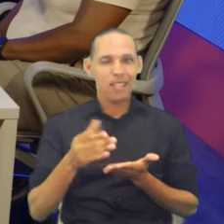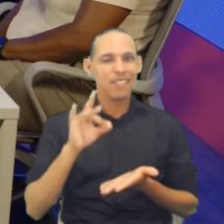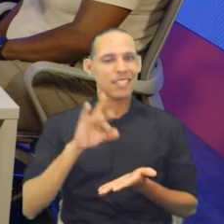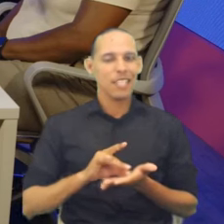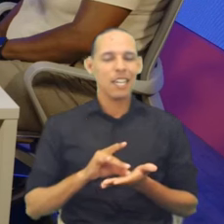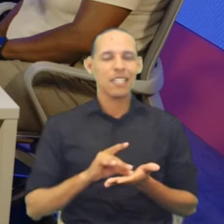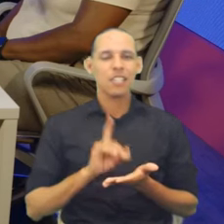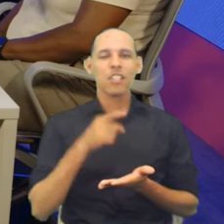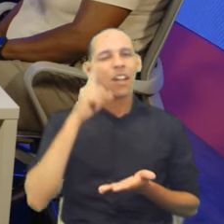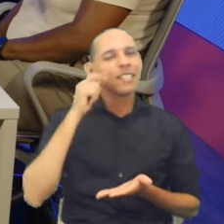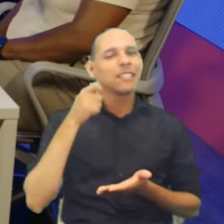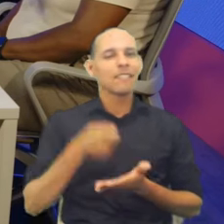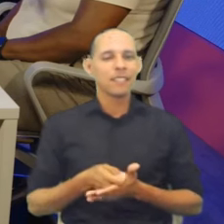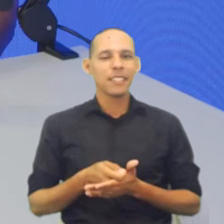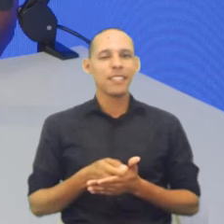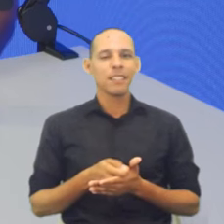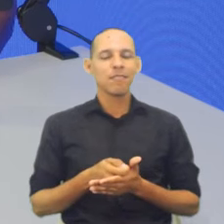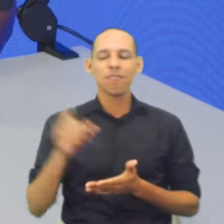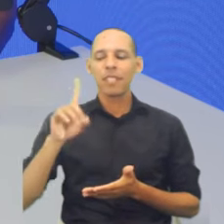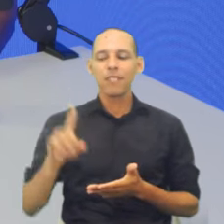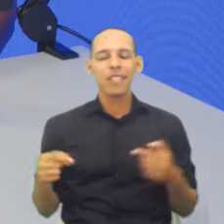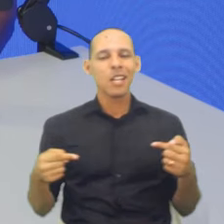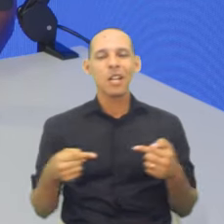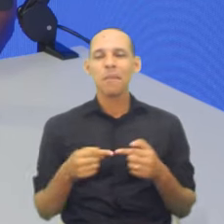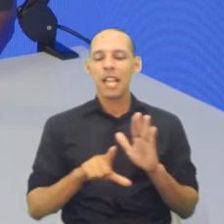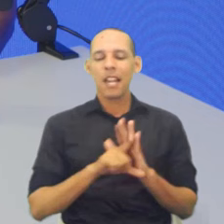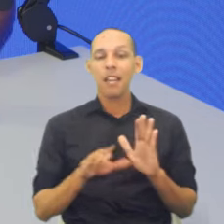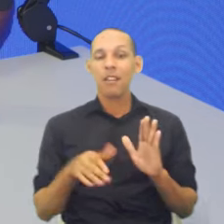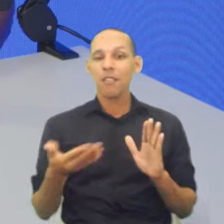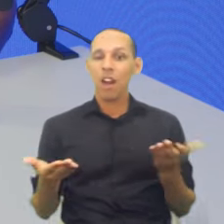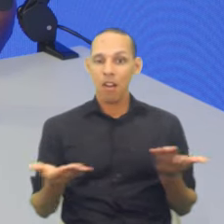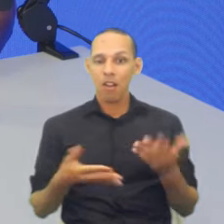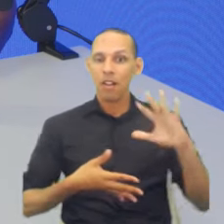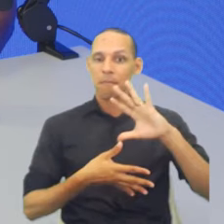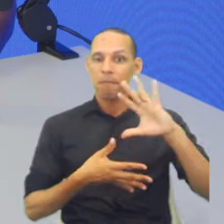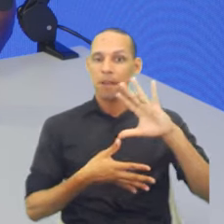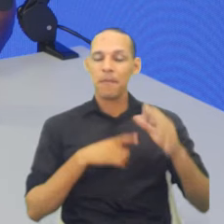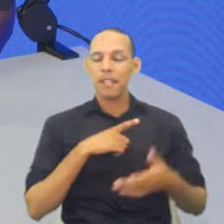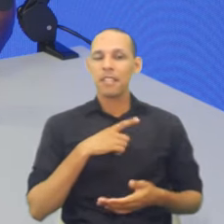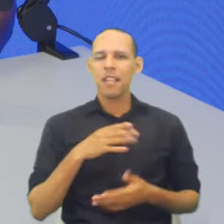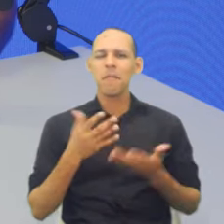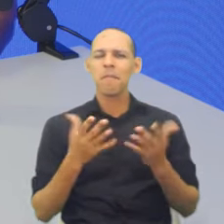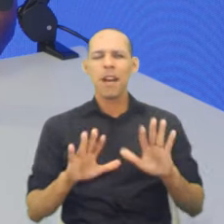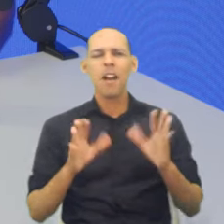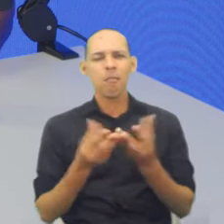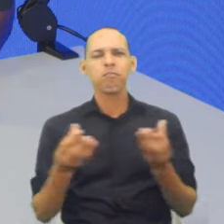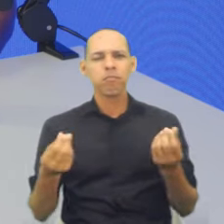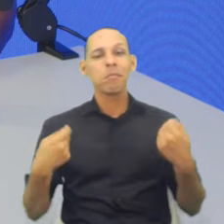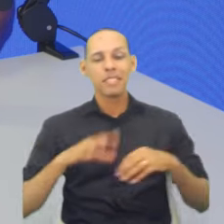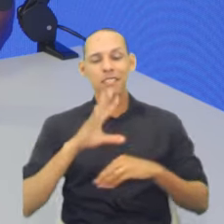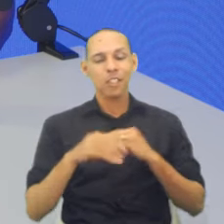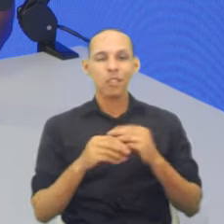quais deficiências enquadrariam para a Lei e a gente tem sim um mapa de enquadramento que é muito questionado que já precisamos incluir pessoas